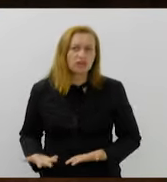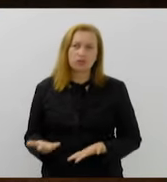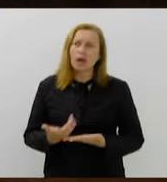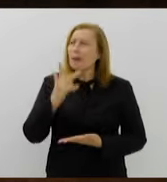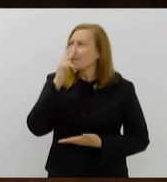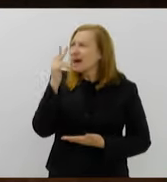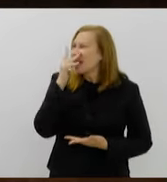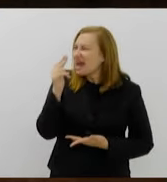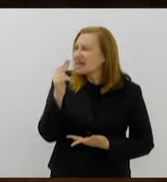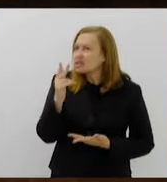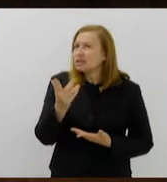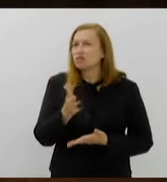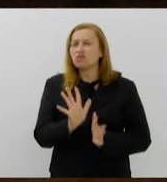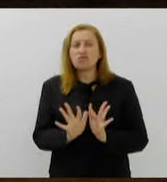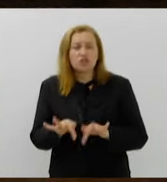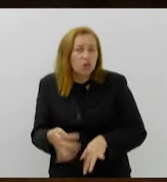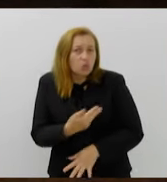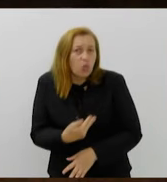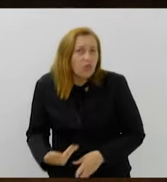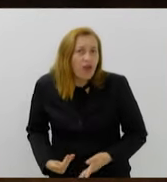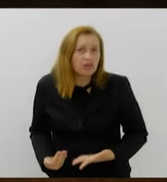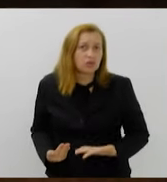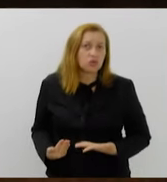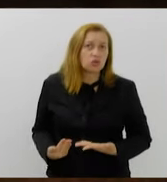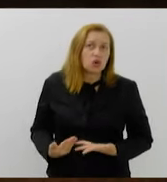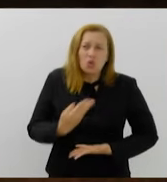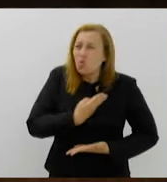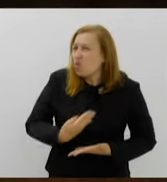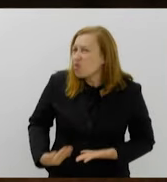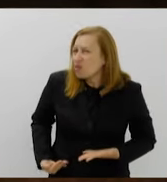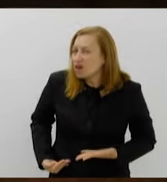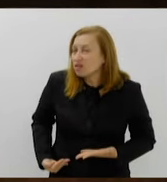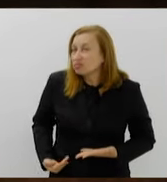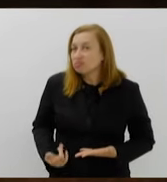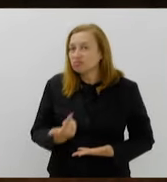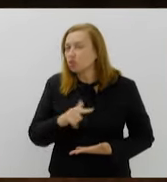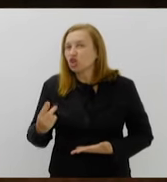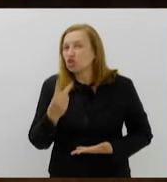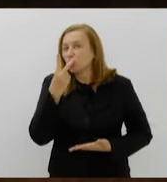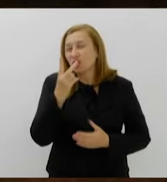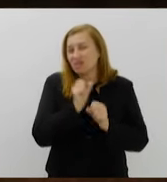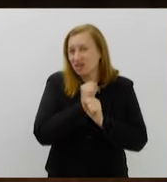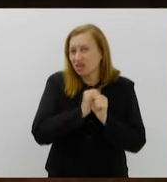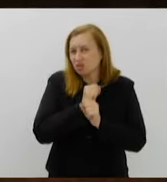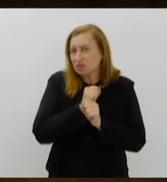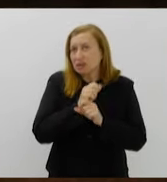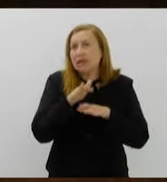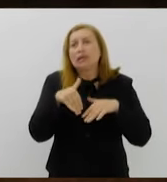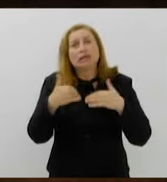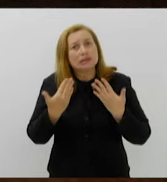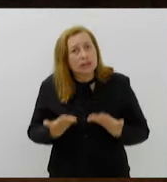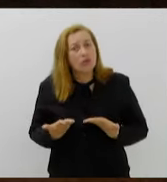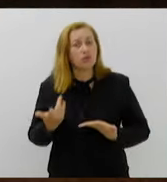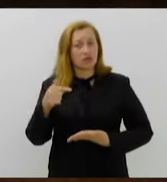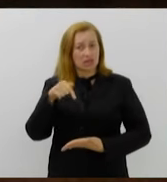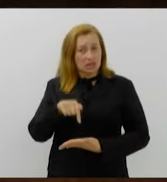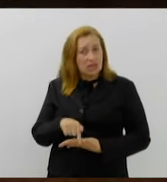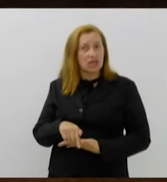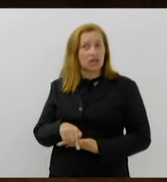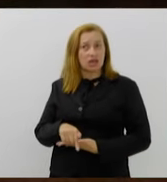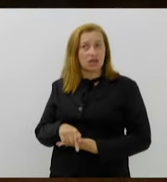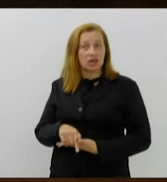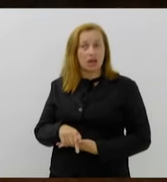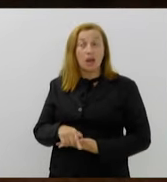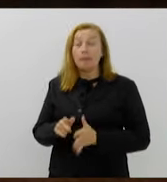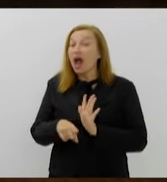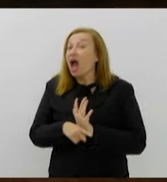que nós estamos no final de governo e o governo não tem nem do anos ainda então a gente tá aqui para